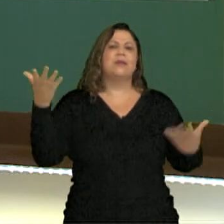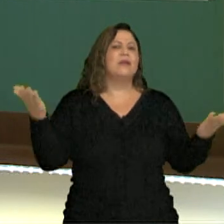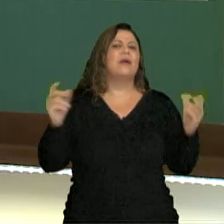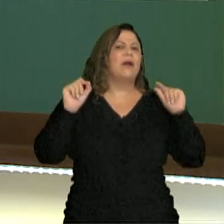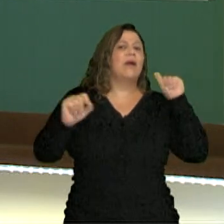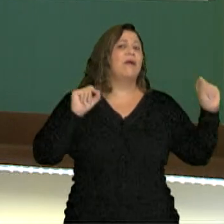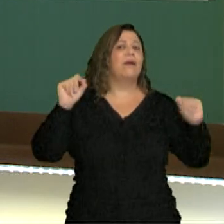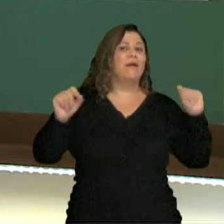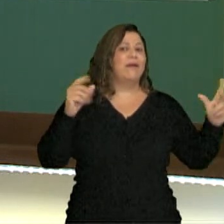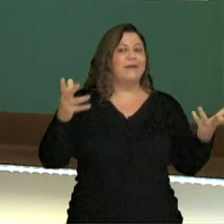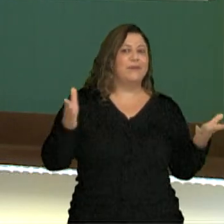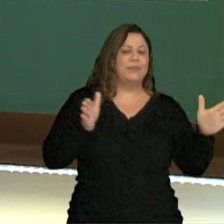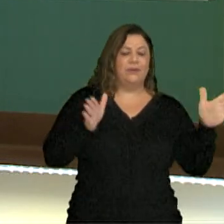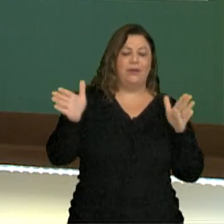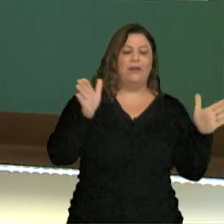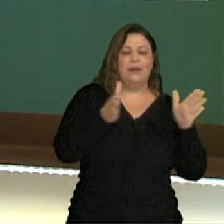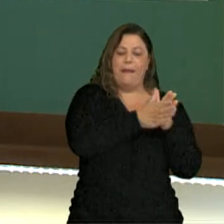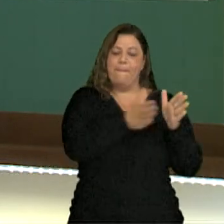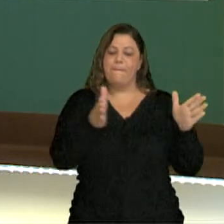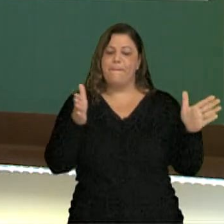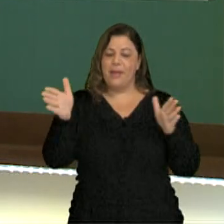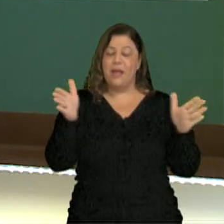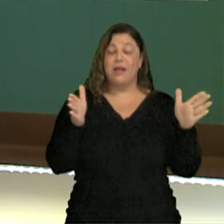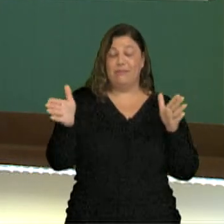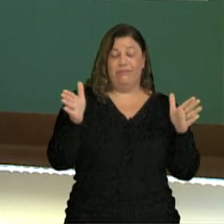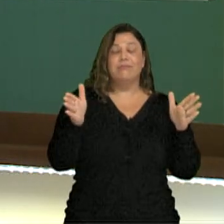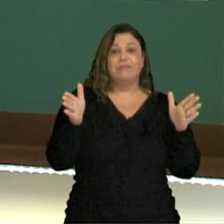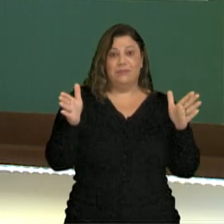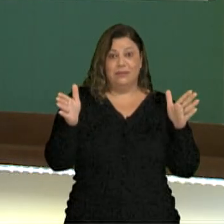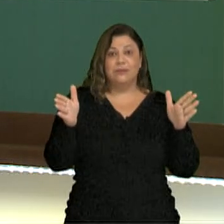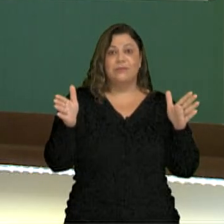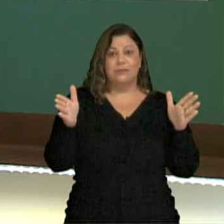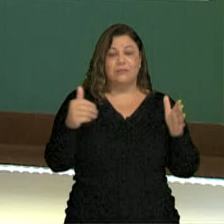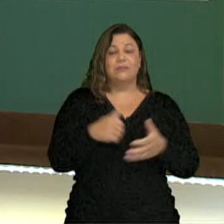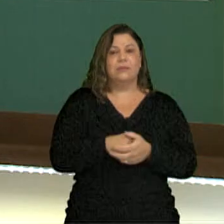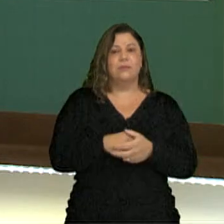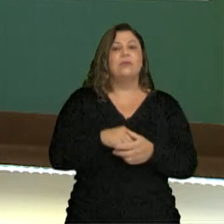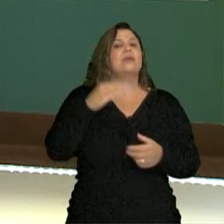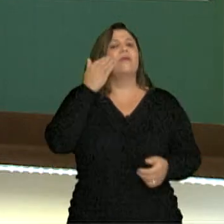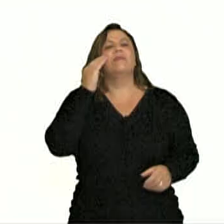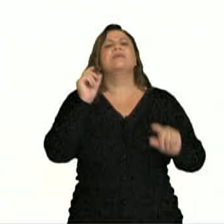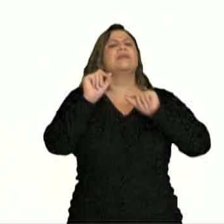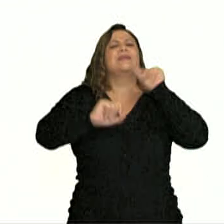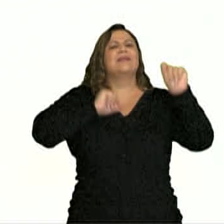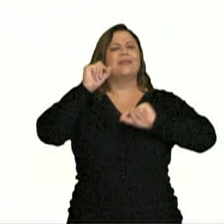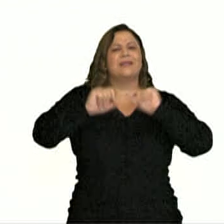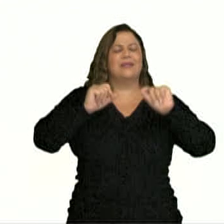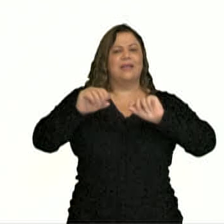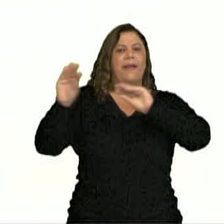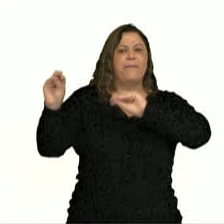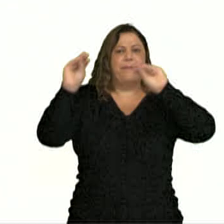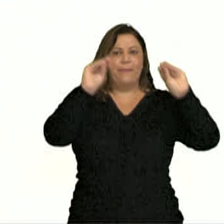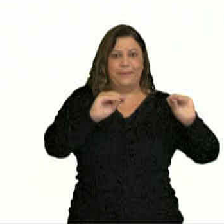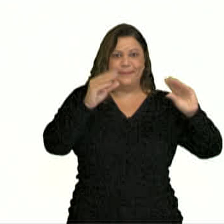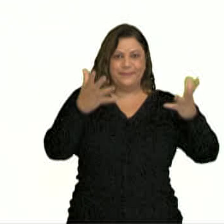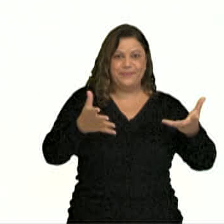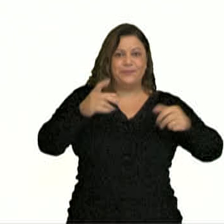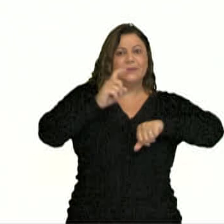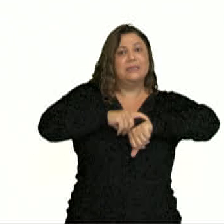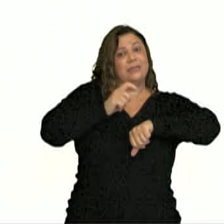por épocas, períodos. Vamos entender aqui, ó, é uma migração